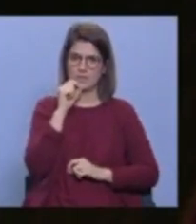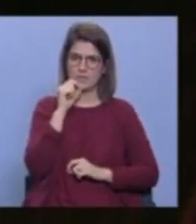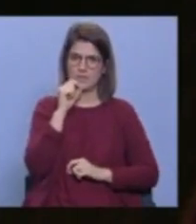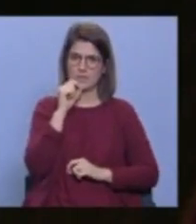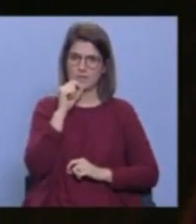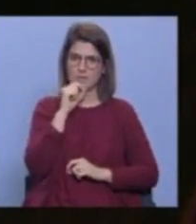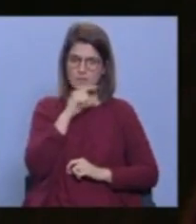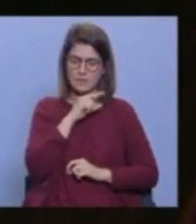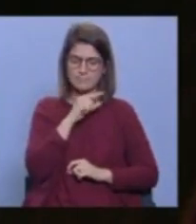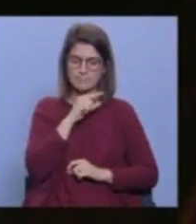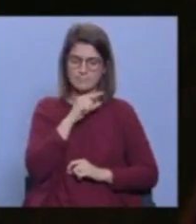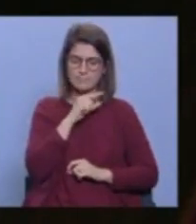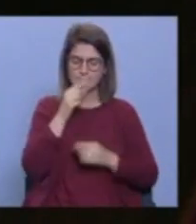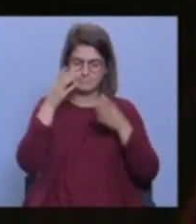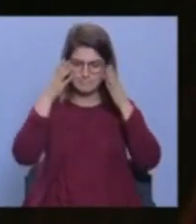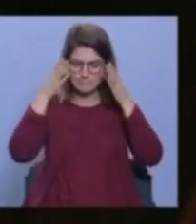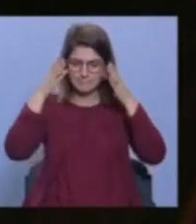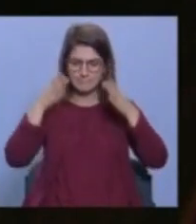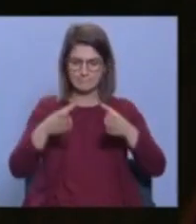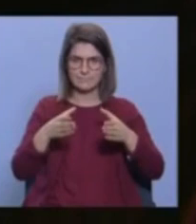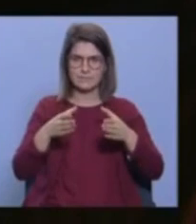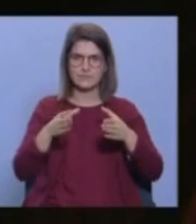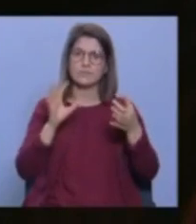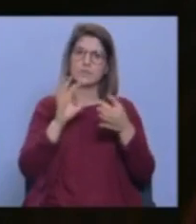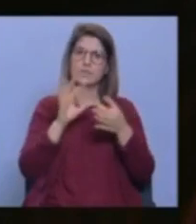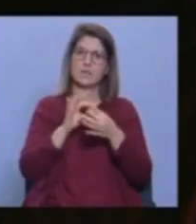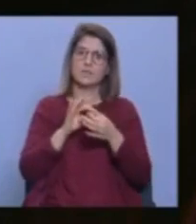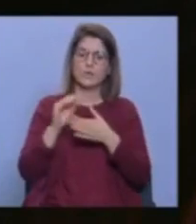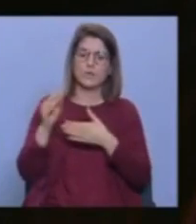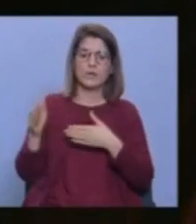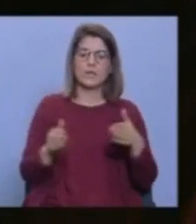na intensidade do mistério de Deus.